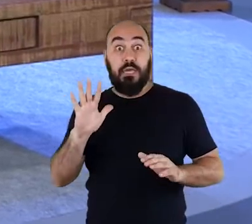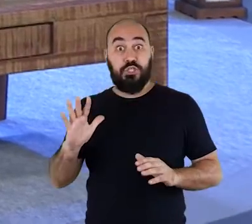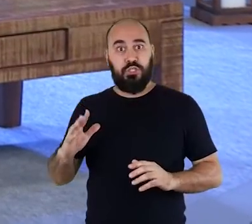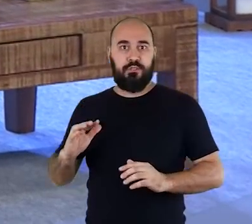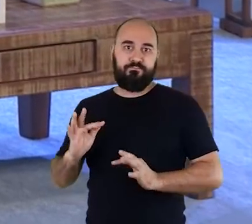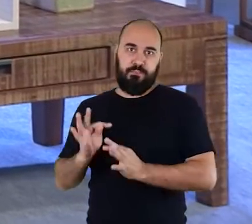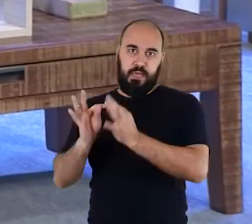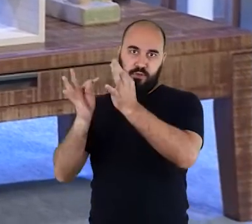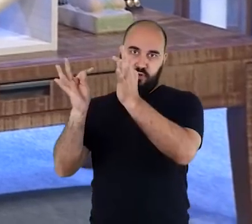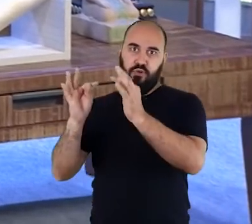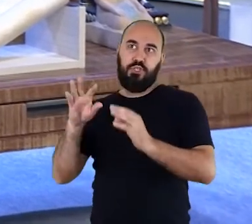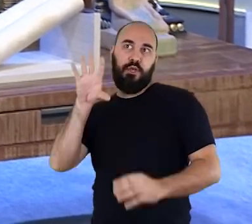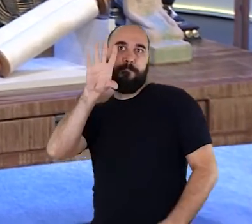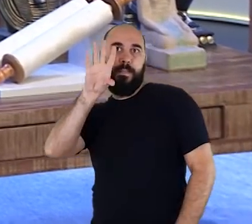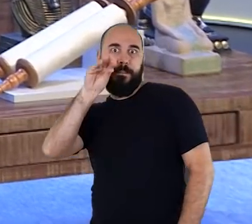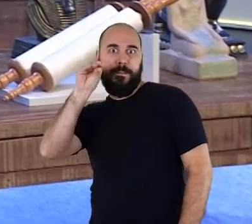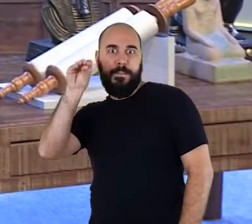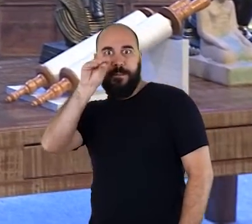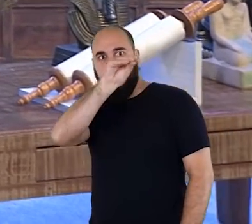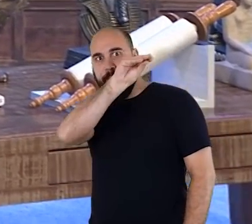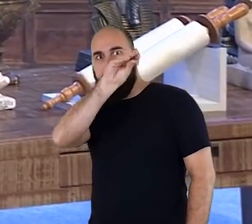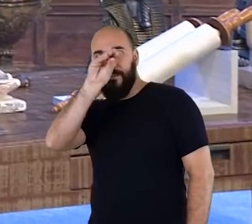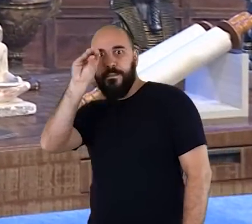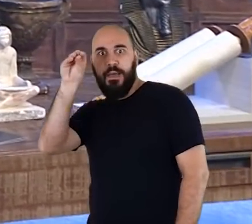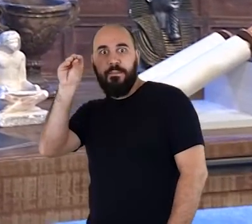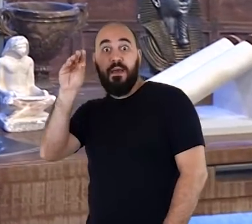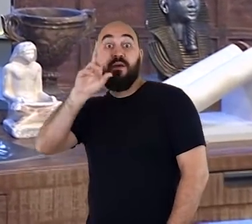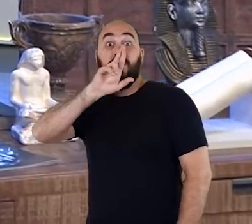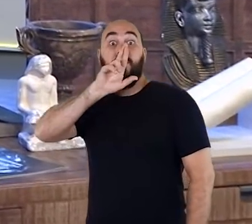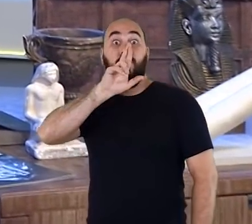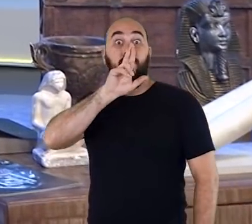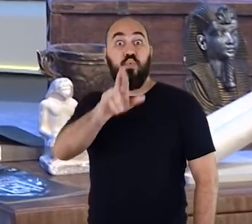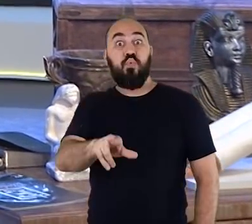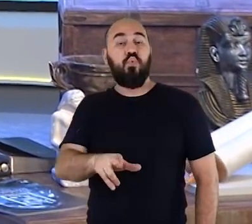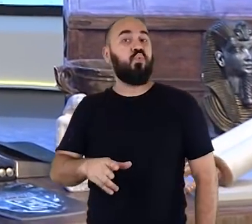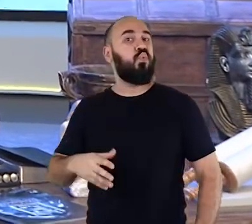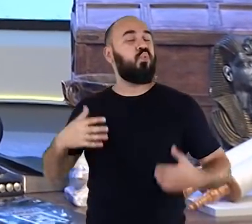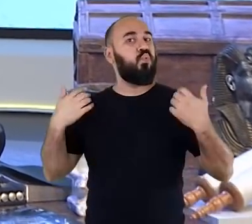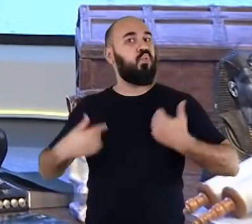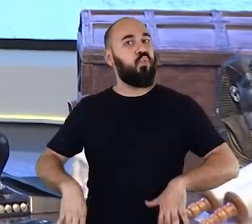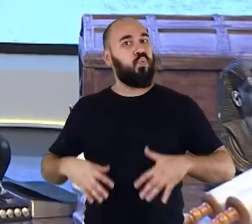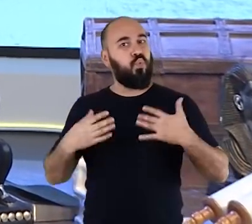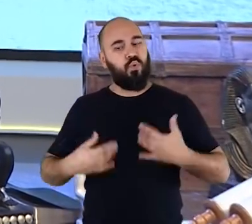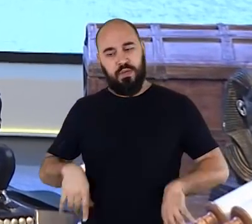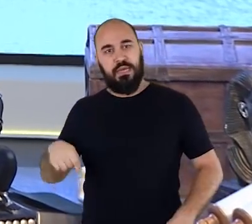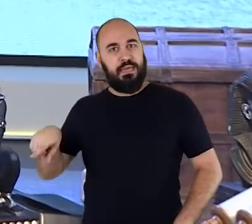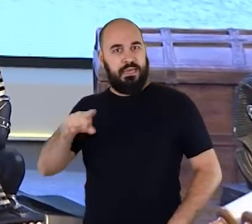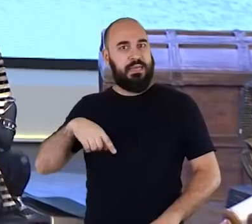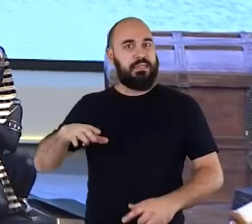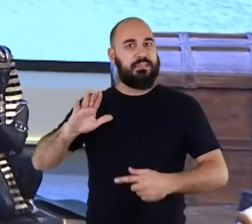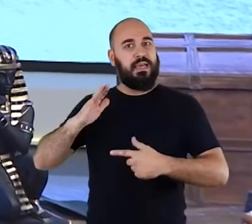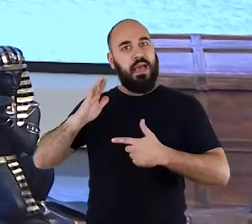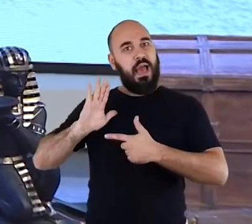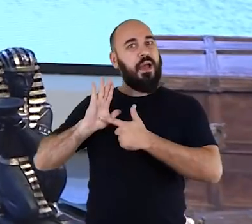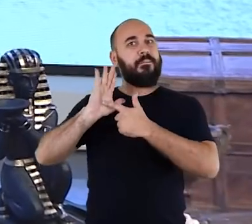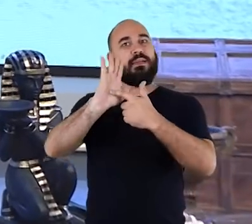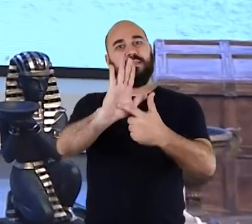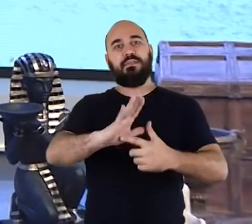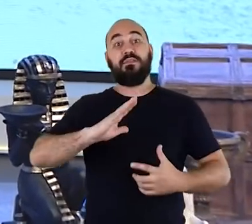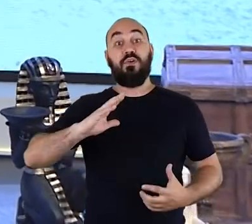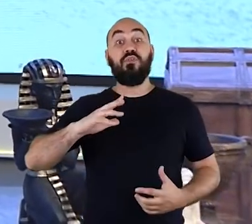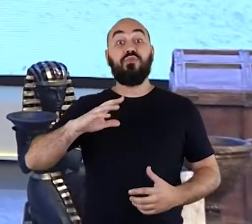Os resultados foram sensacionais e foram apresentados pelos estudiosos num congresso mundial de